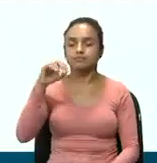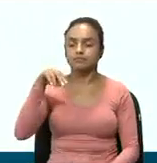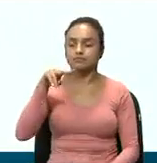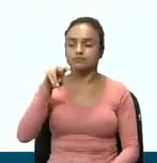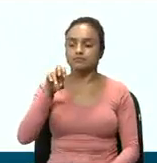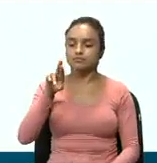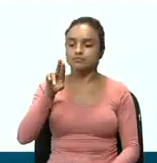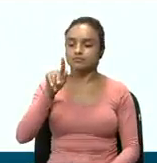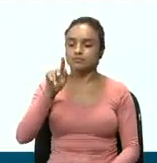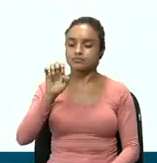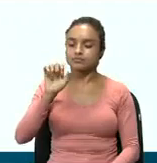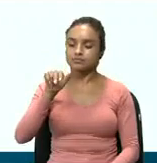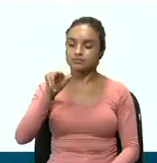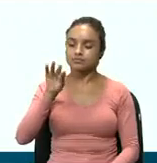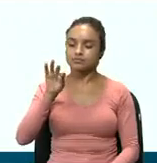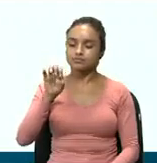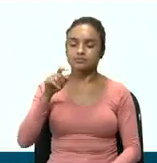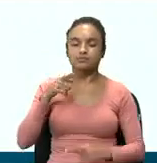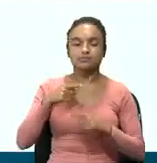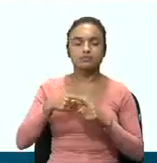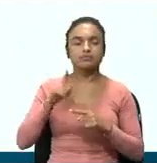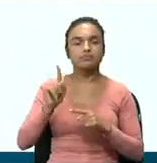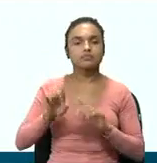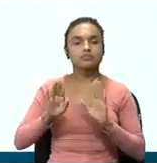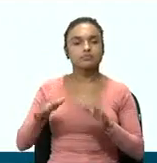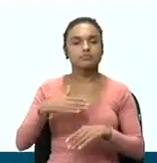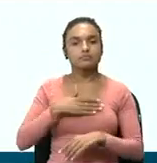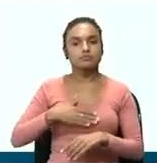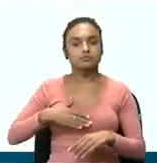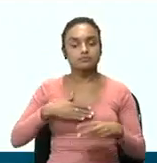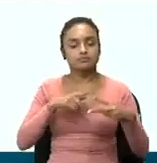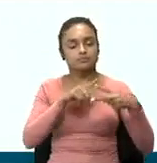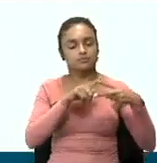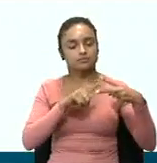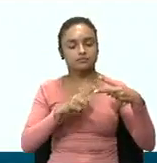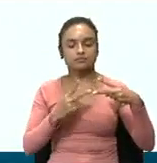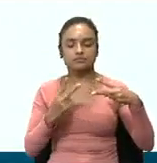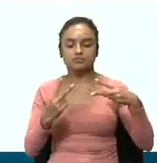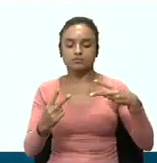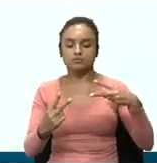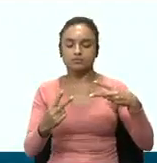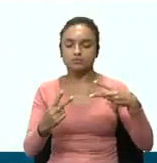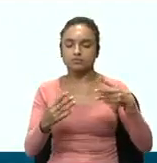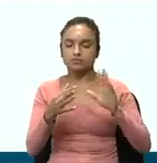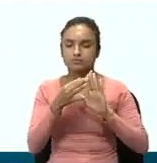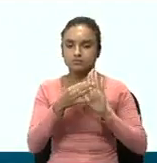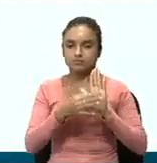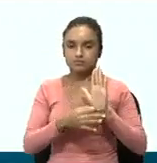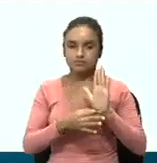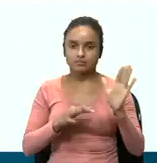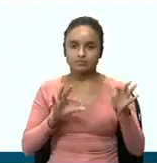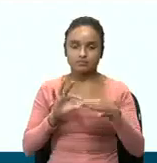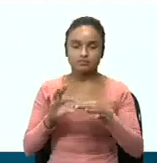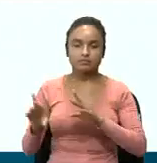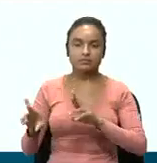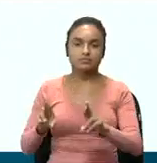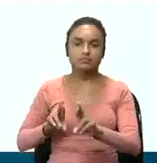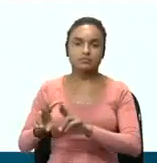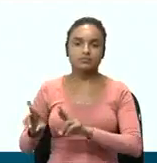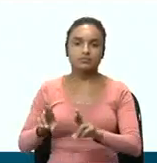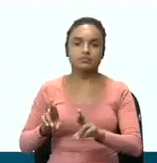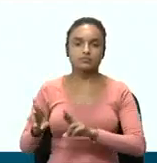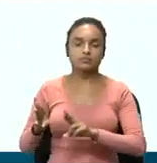convergente. Por quê? Porque ela satisfez os dois critérios relacionados, né, à